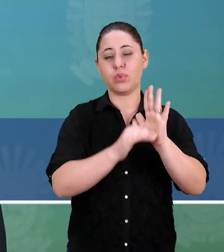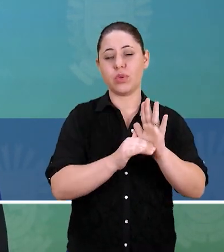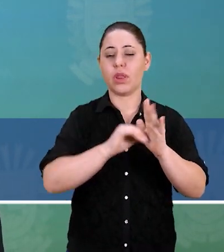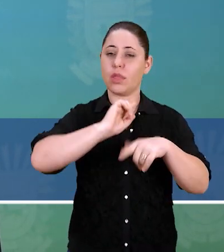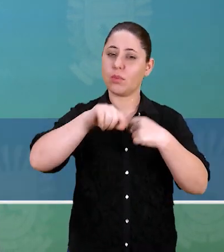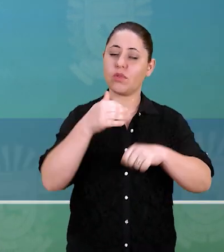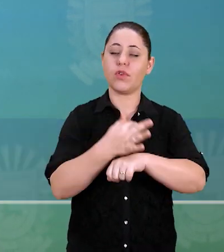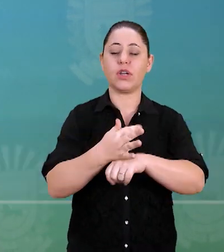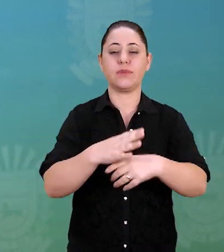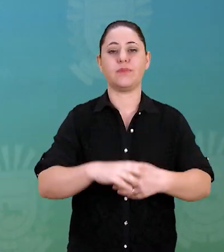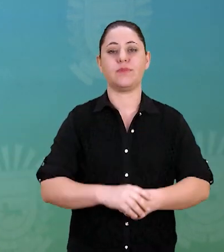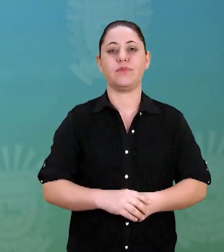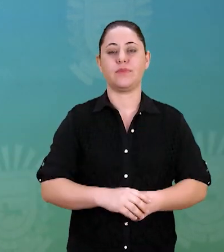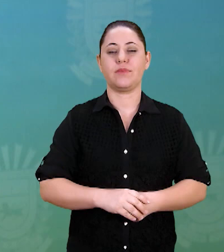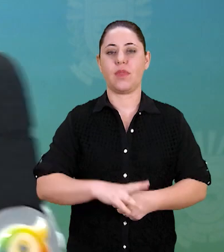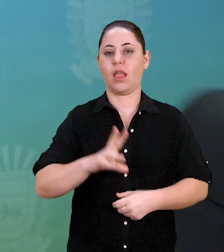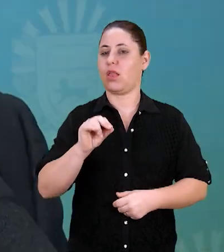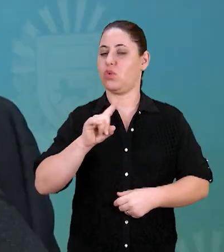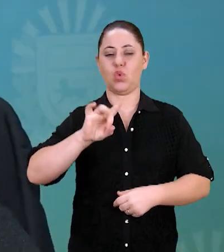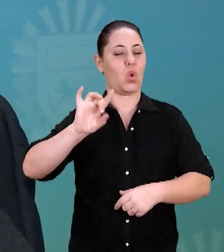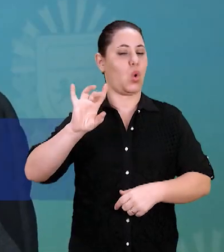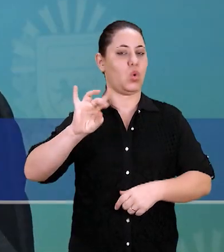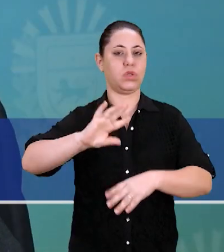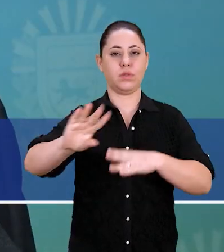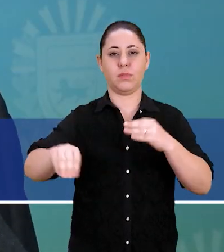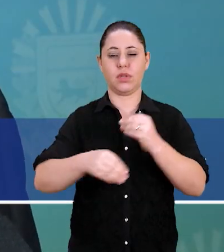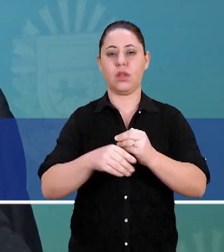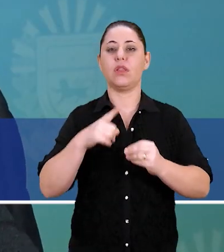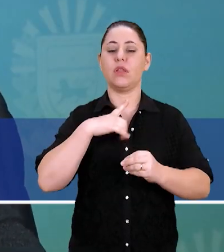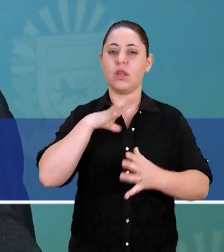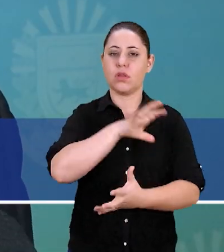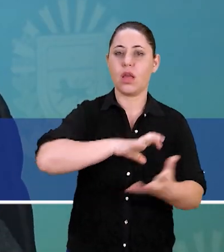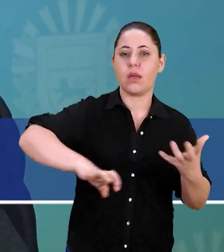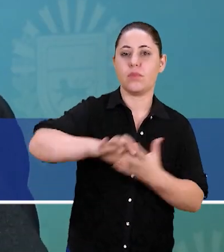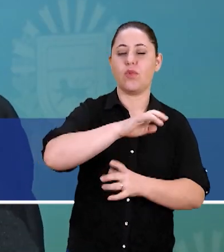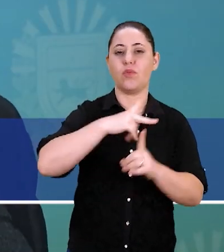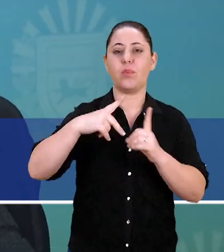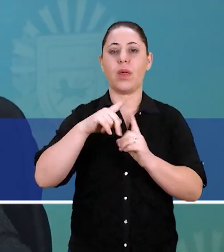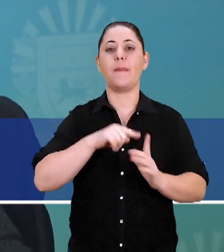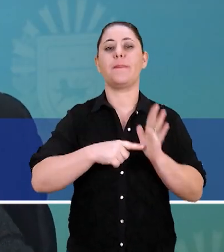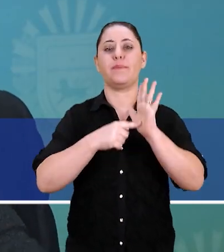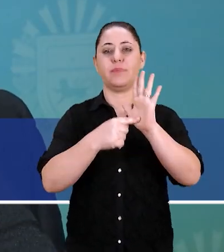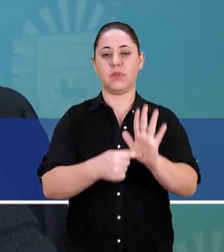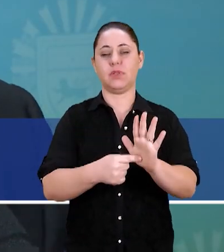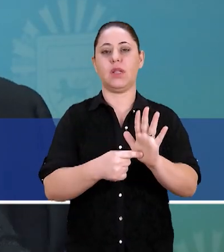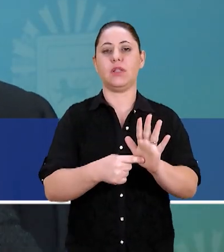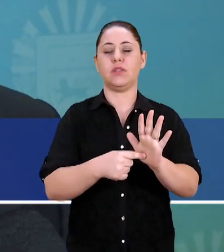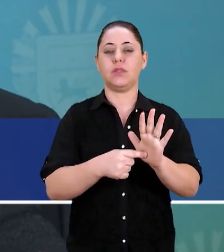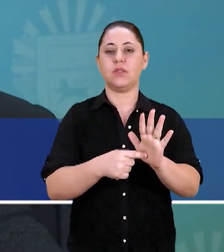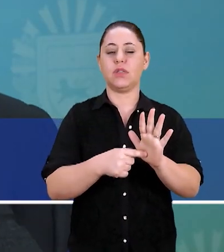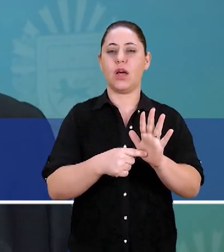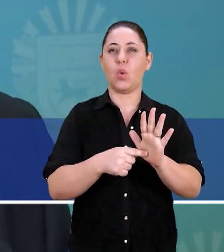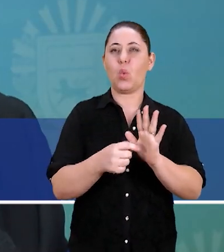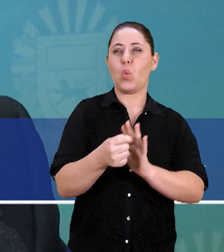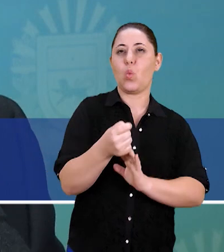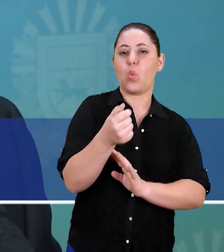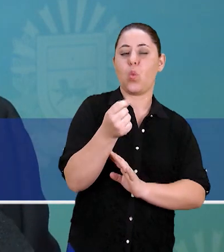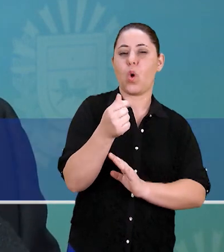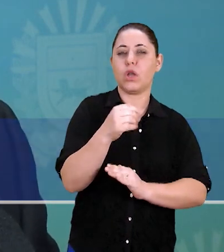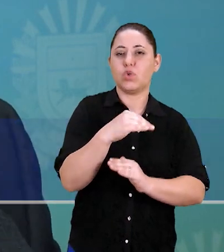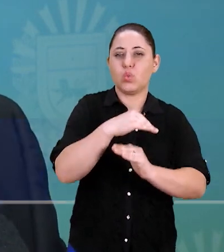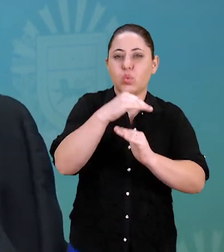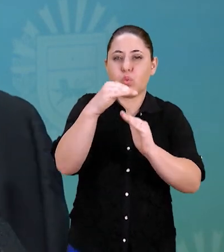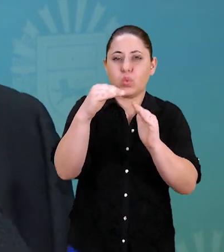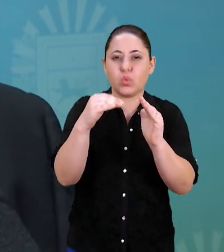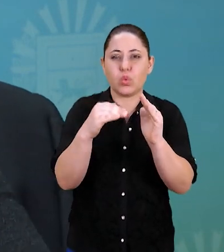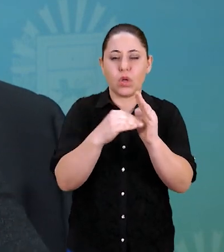votarmos, limpar essa pauta e aí entrar de recesso. Na realidade não são só as emendas, né? Tem a própria reforma que foi apresentada na